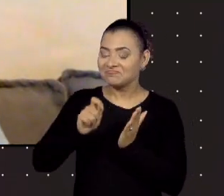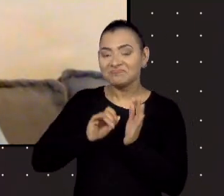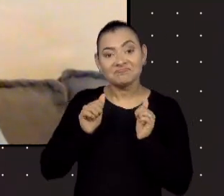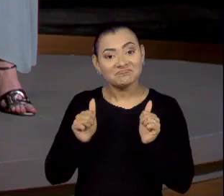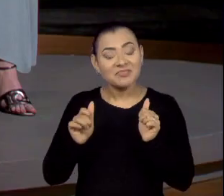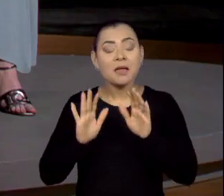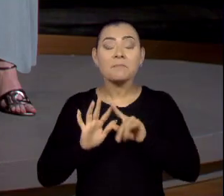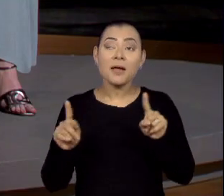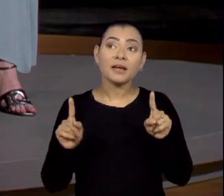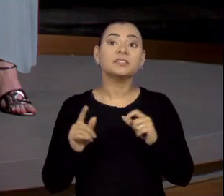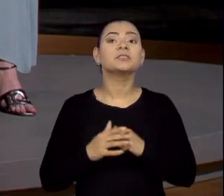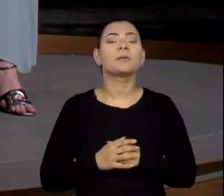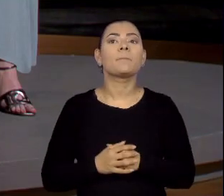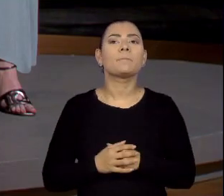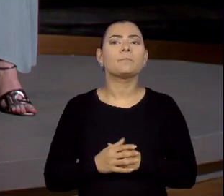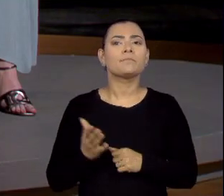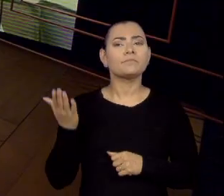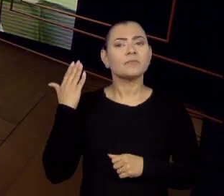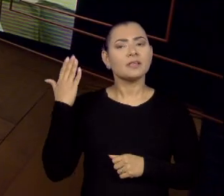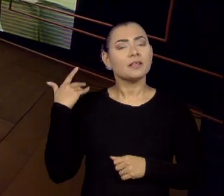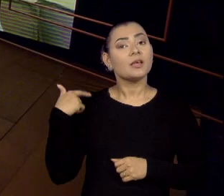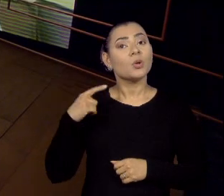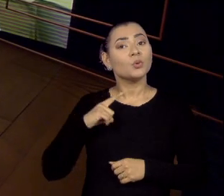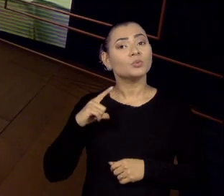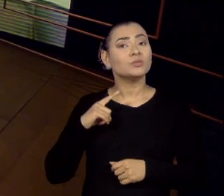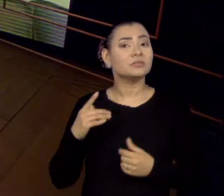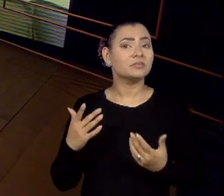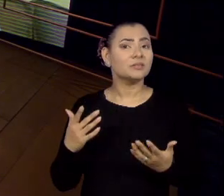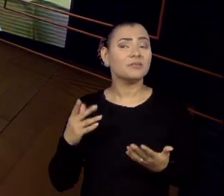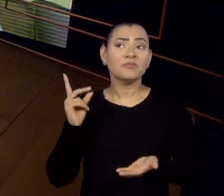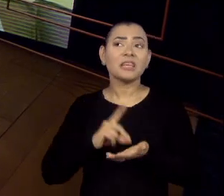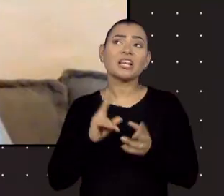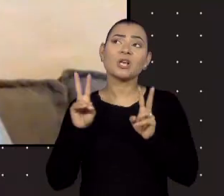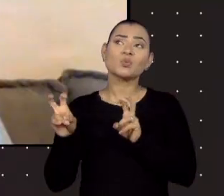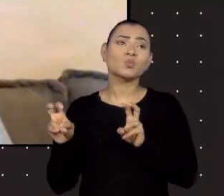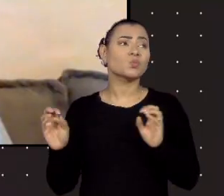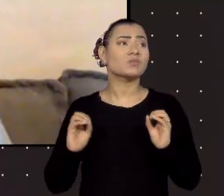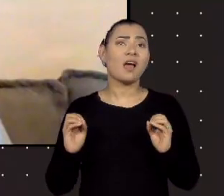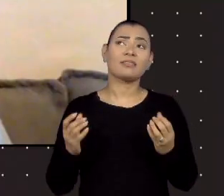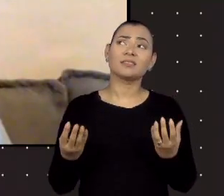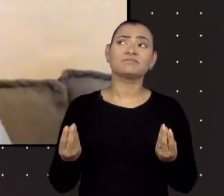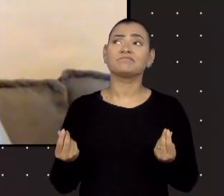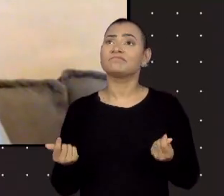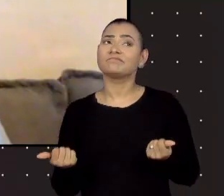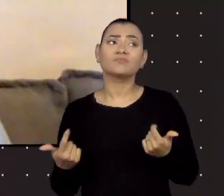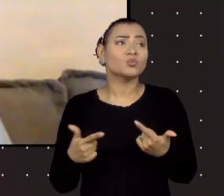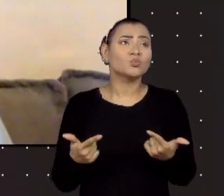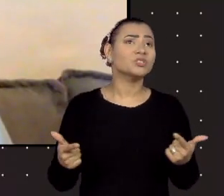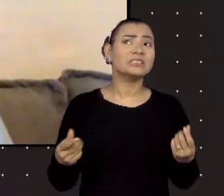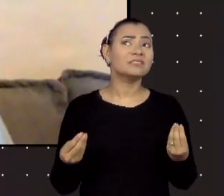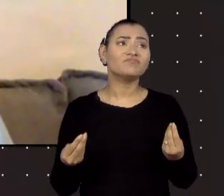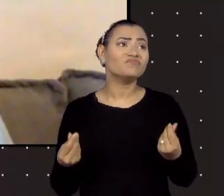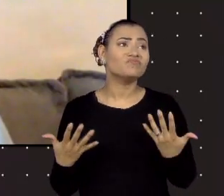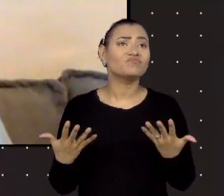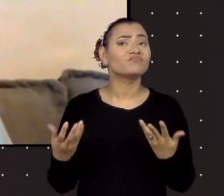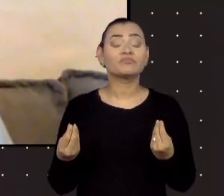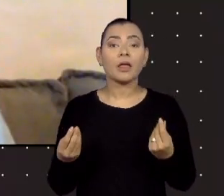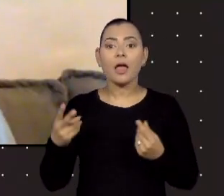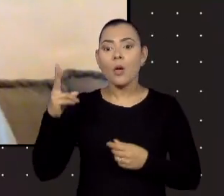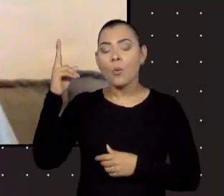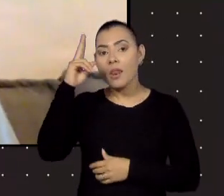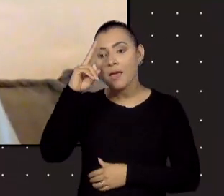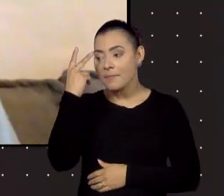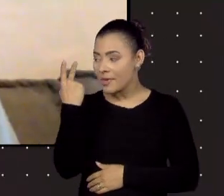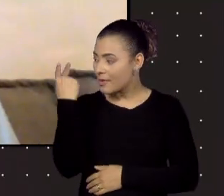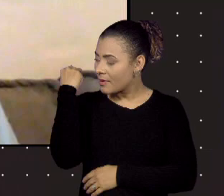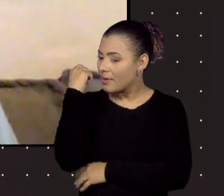E um dia eu não tinha assunto nenhum. E aí eu me lembrei